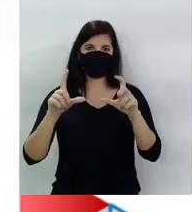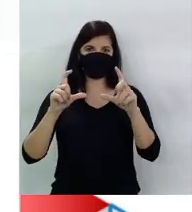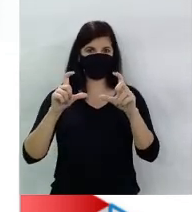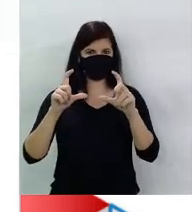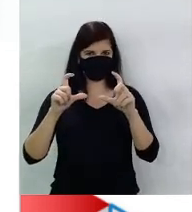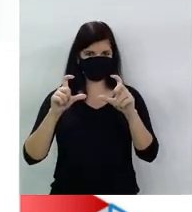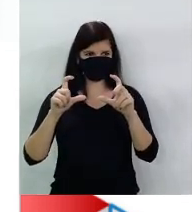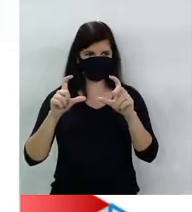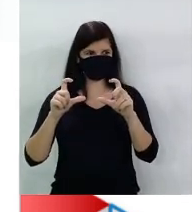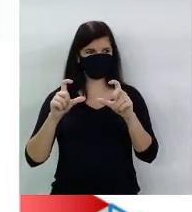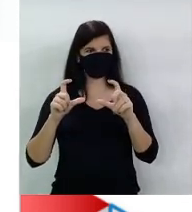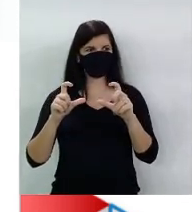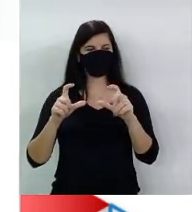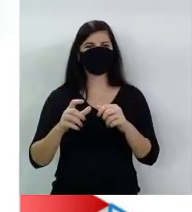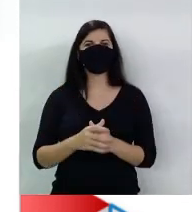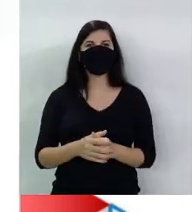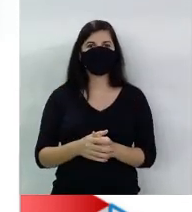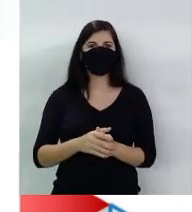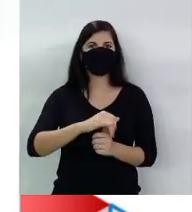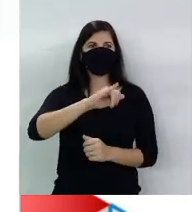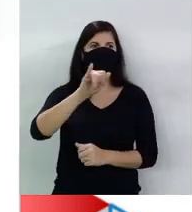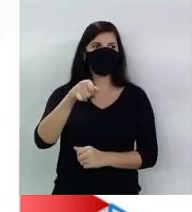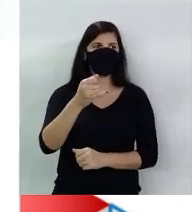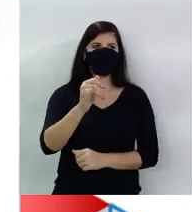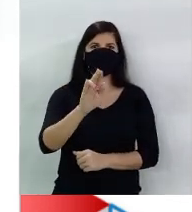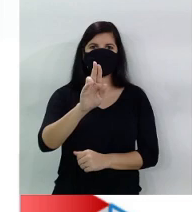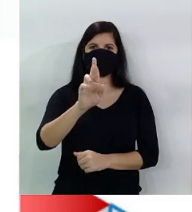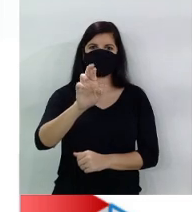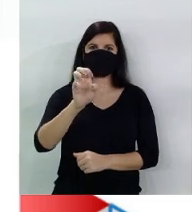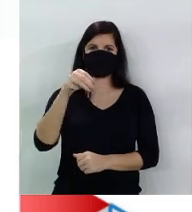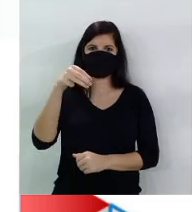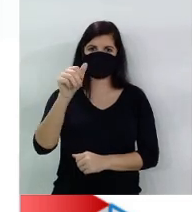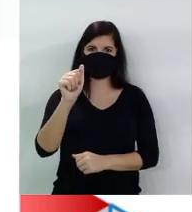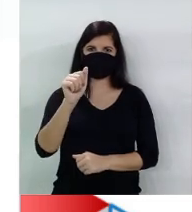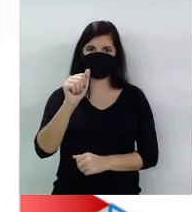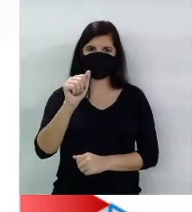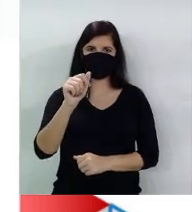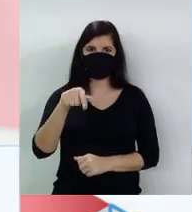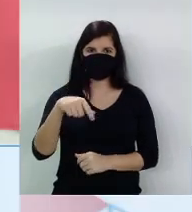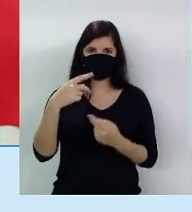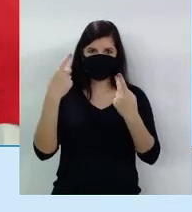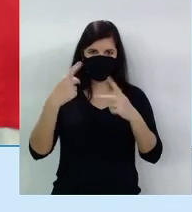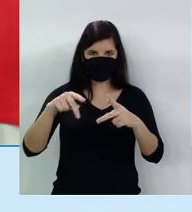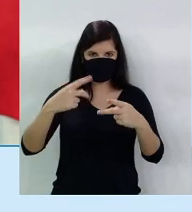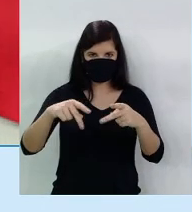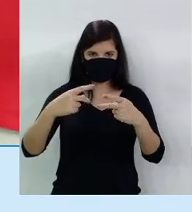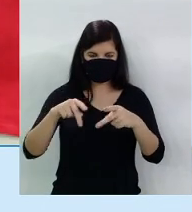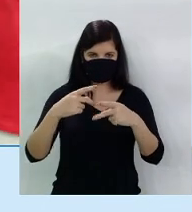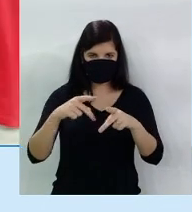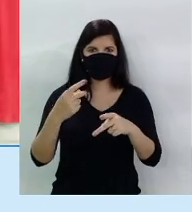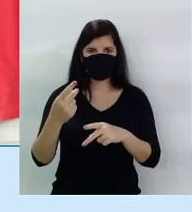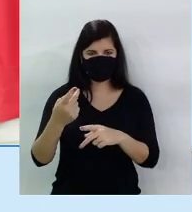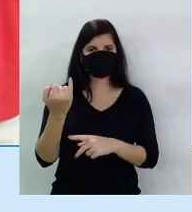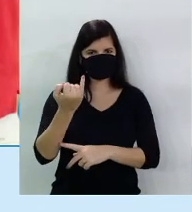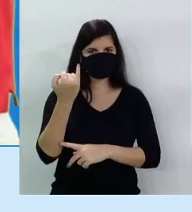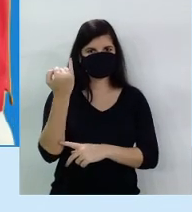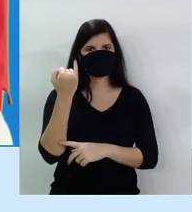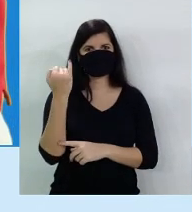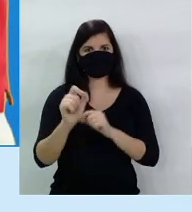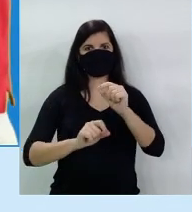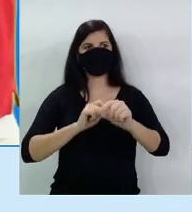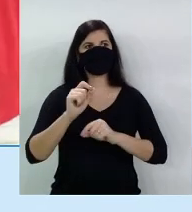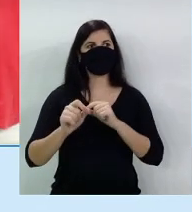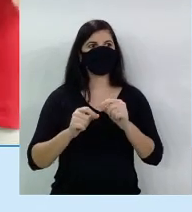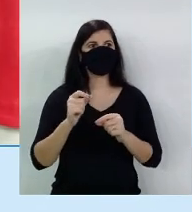fotografia, certo, da Jurema, certo, do ritual da Jurema sagrada.